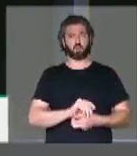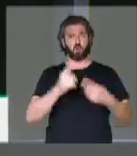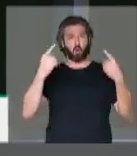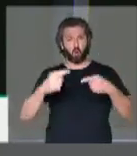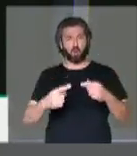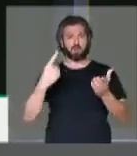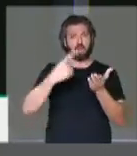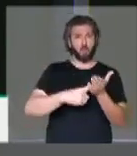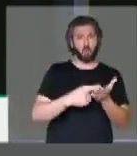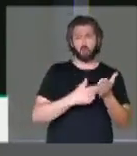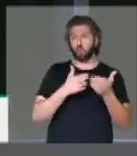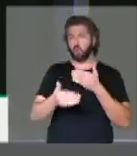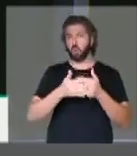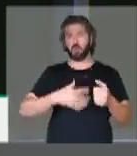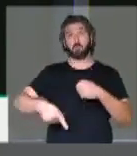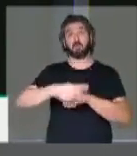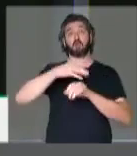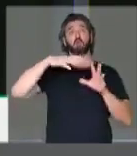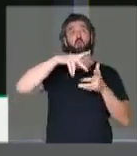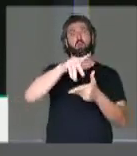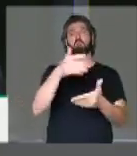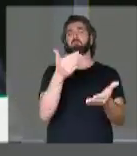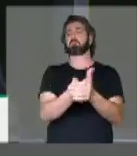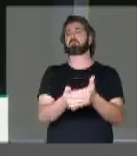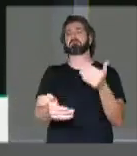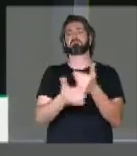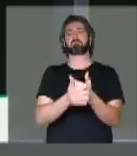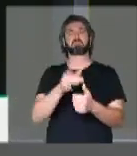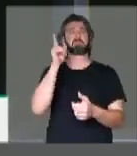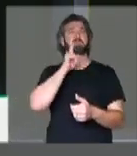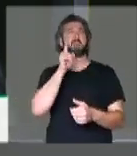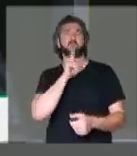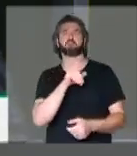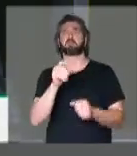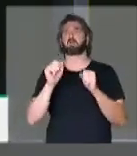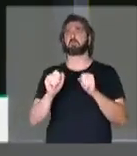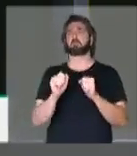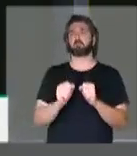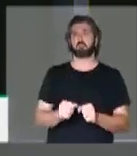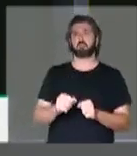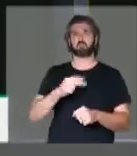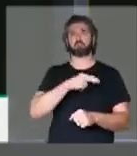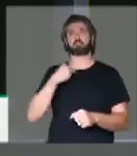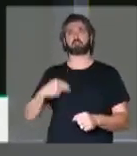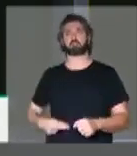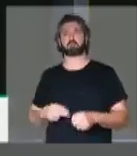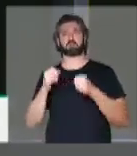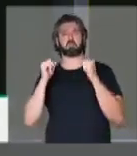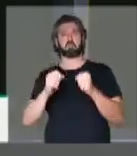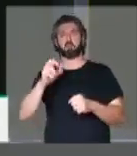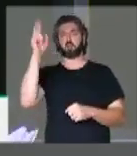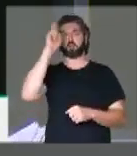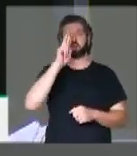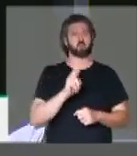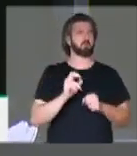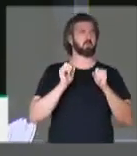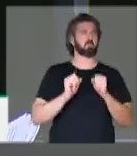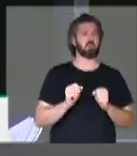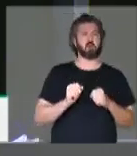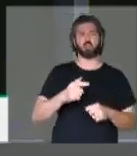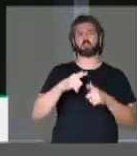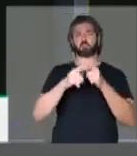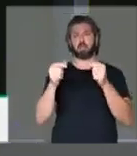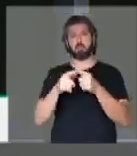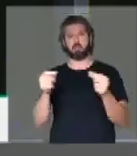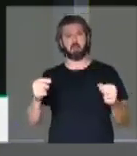acordo com qualquer país do mundo pode ser estados unido pode ser china pode ser rússia pode